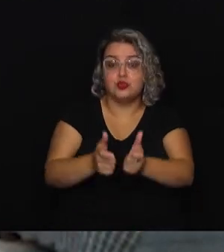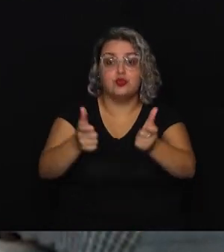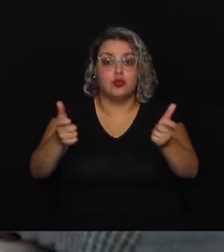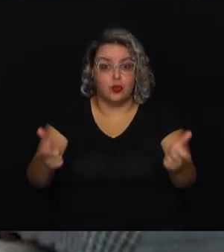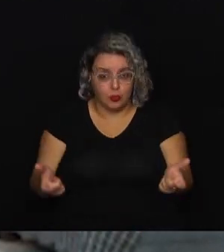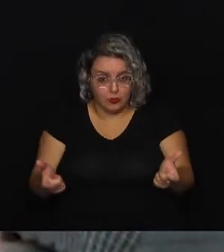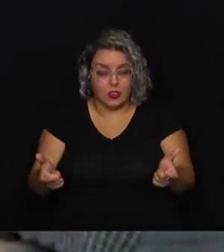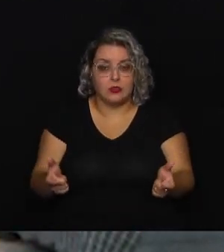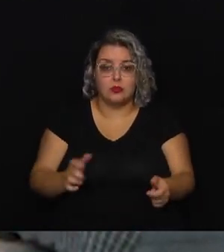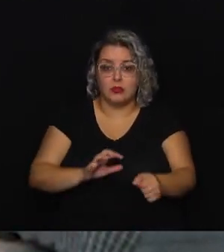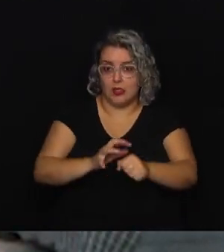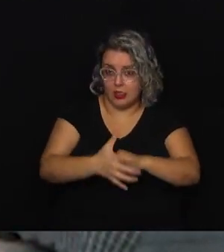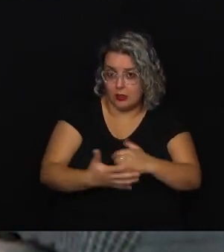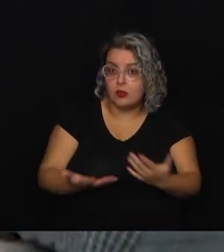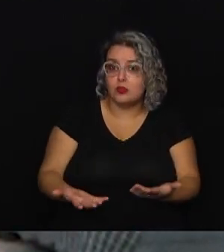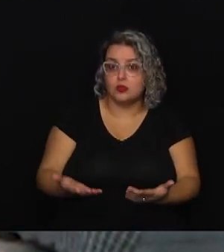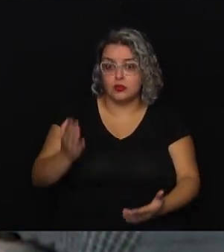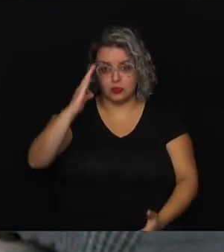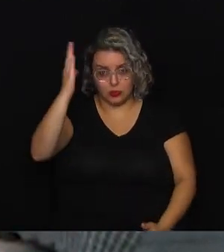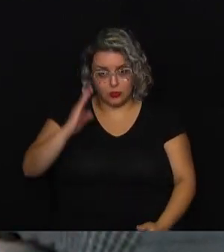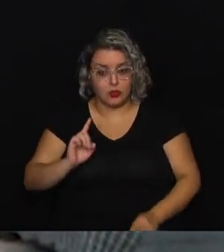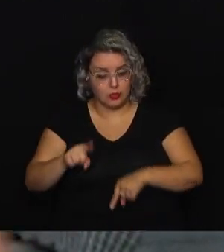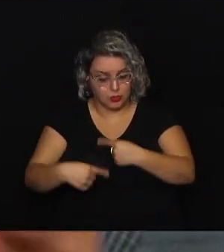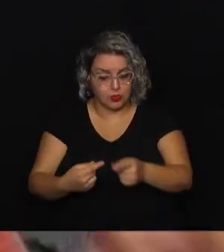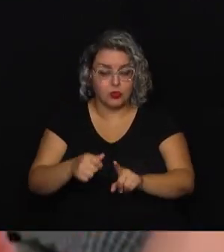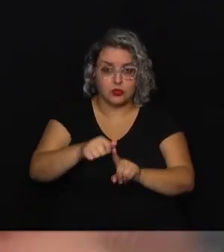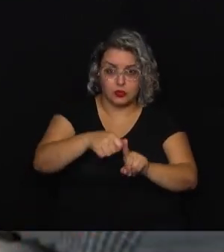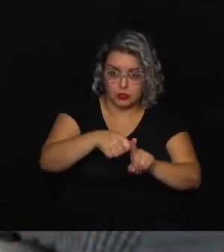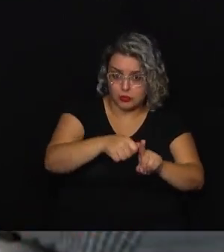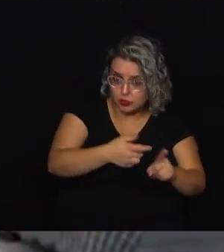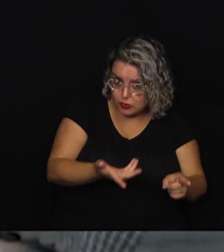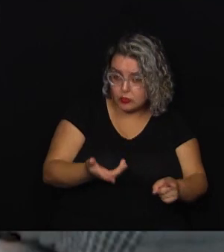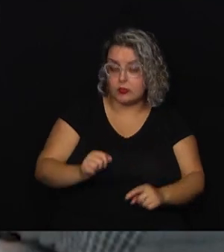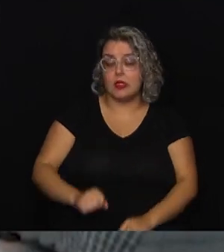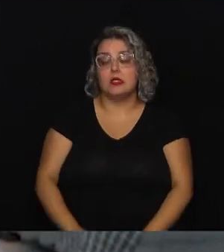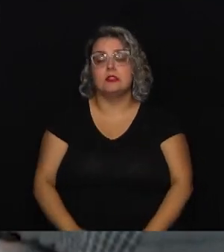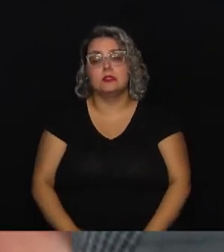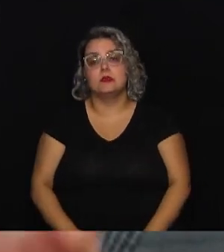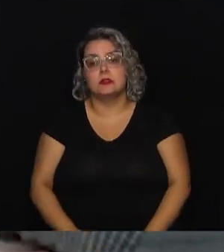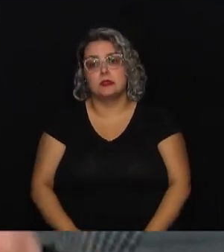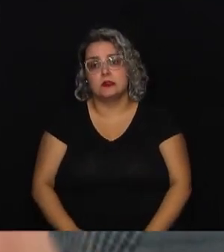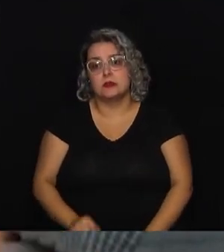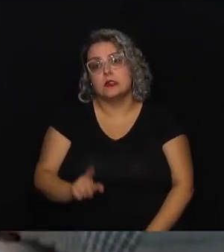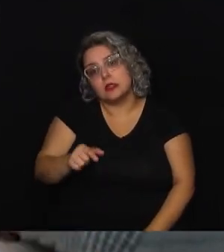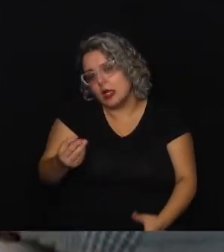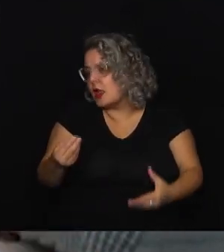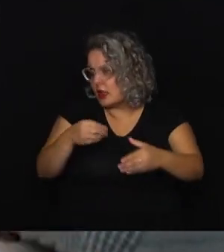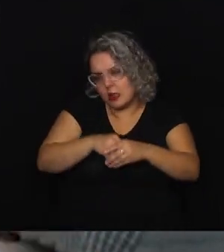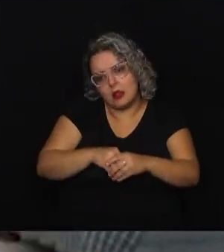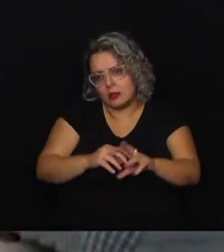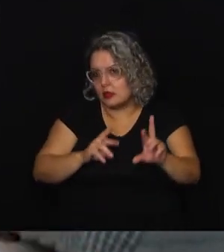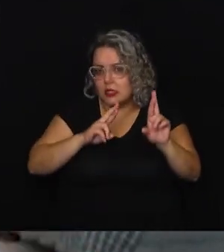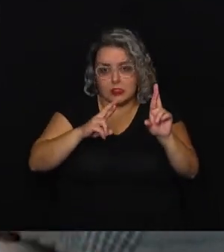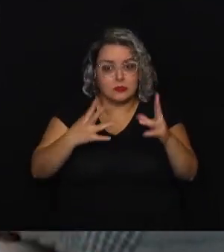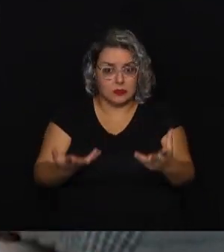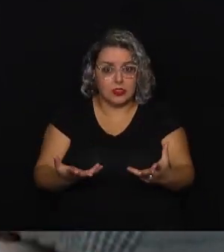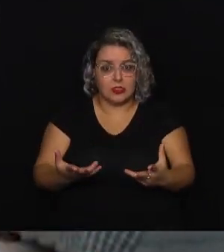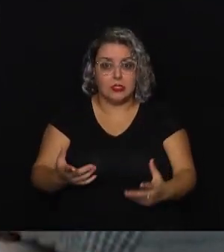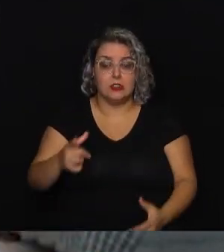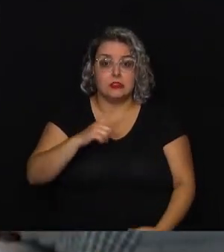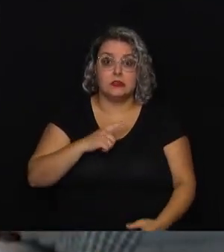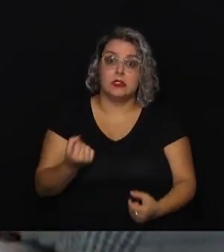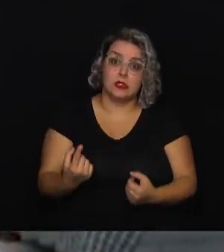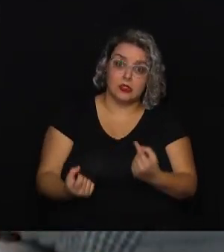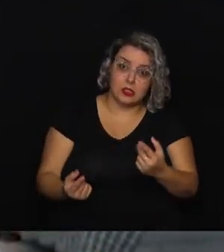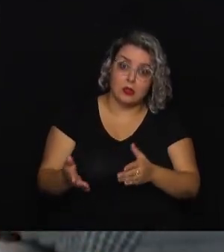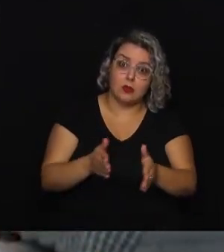casos da Covid-19 no Brasil nos próximos meses, né, o que está dentro do esperado, né, que a gente tenha em algum momento